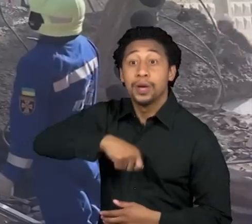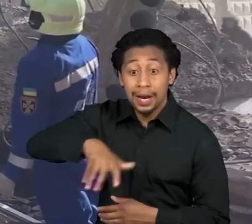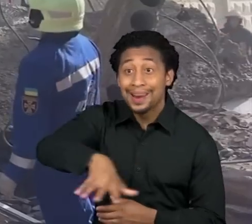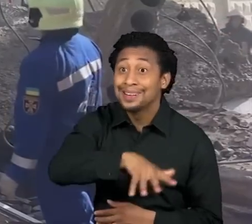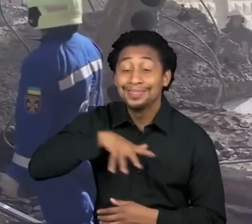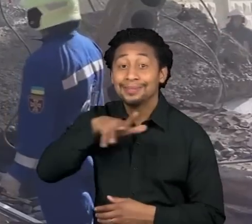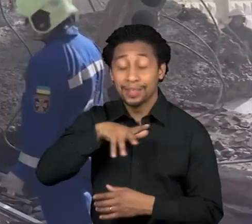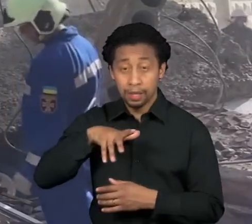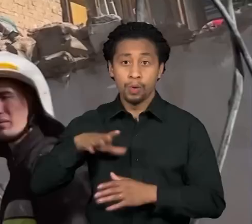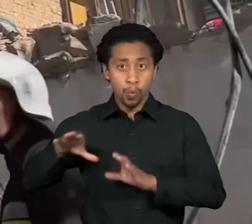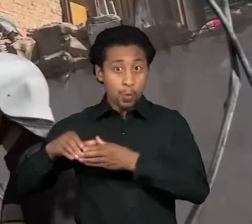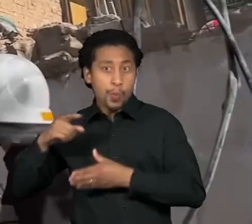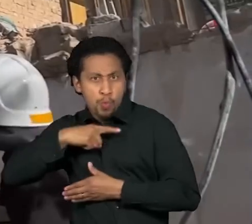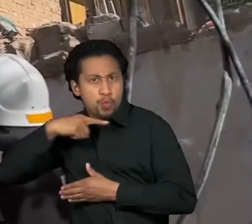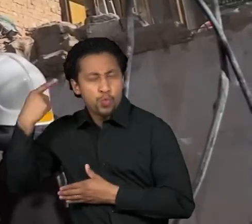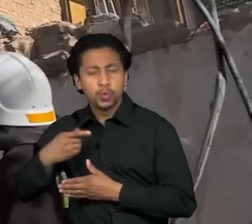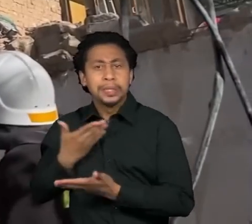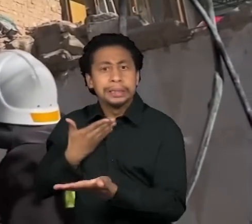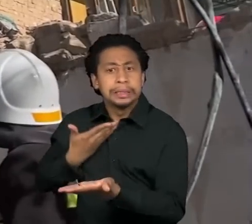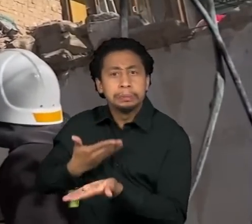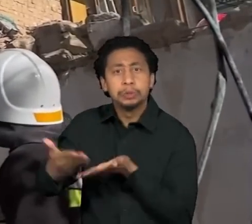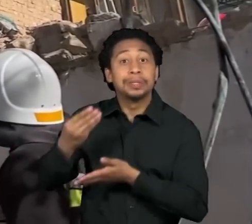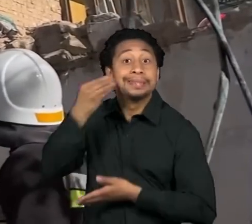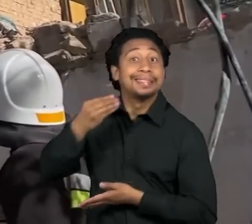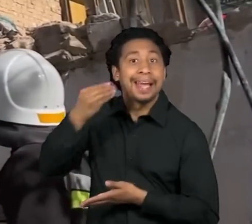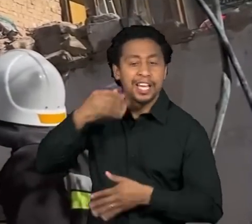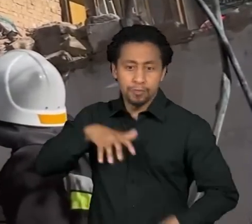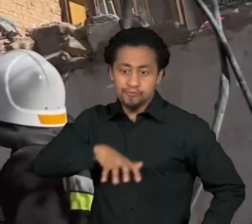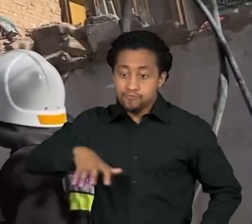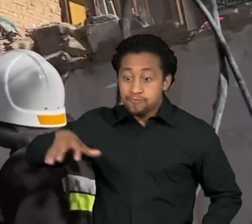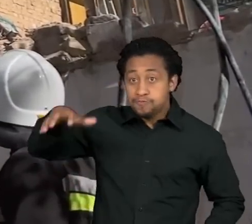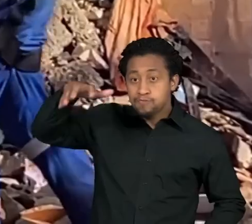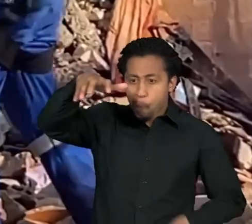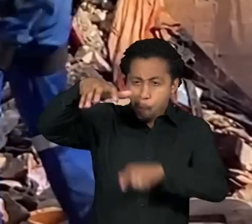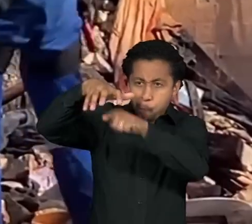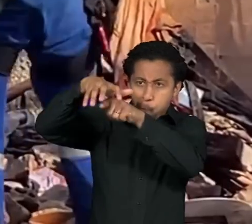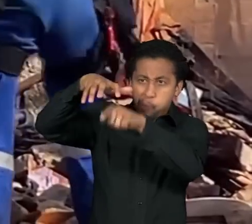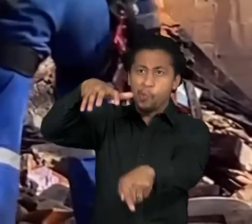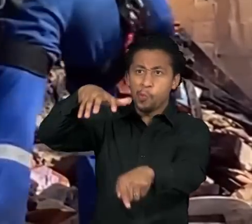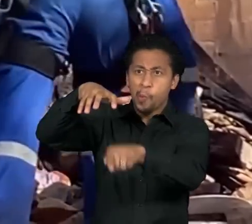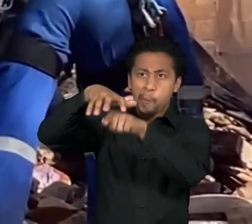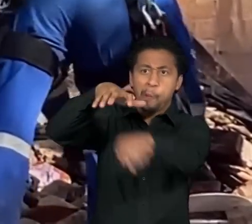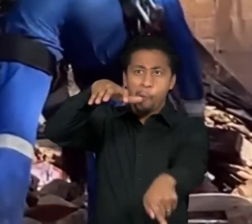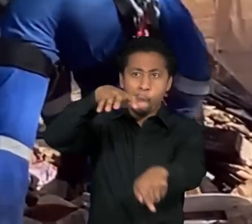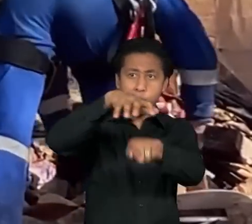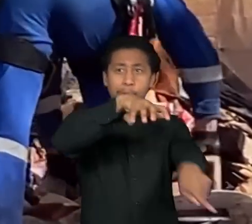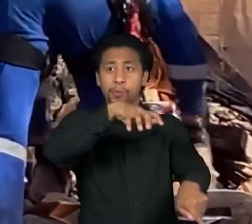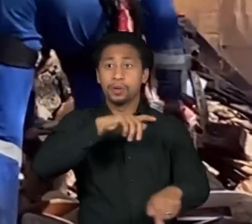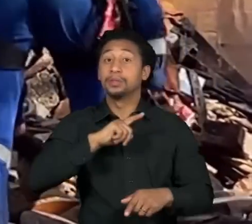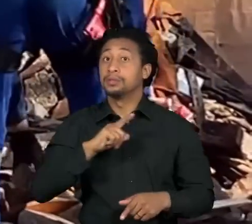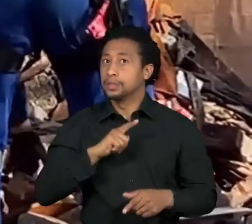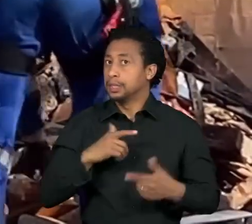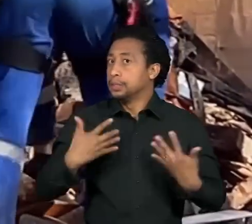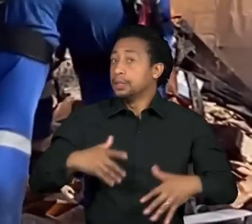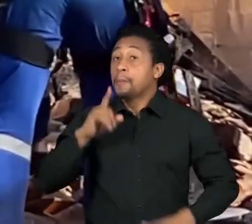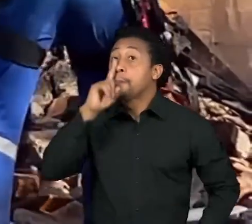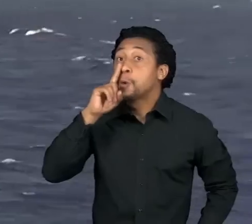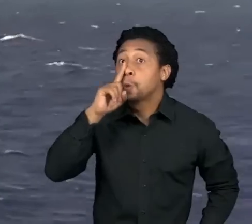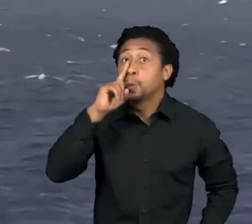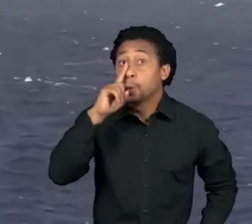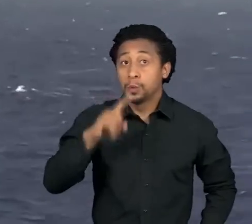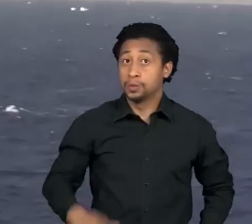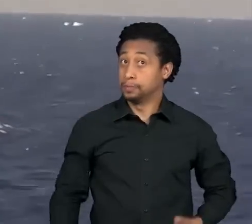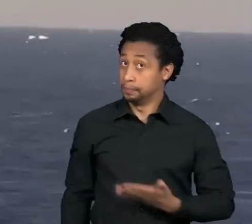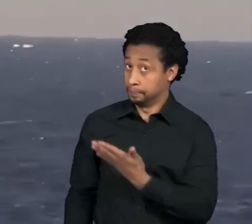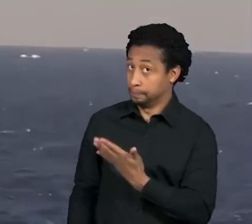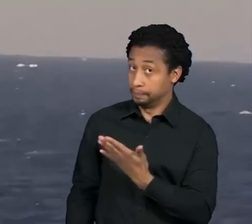tecnológicas. A capital, Kiev, foi atingida pelos chamados drones kamikazes, equipamentos descartáveis de alta capacidade bélica.